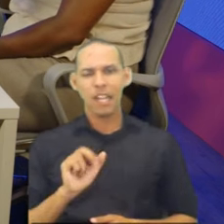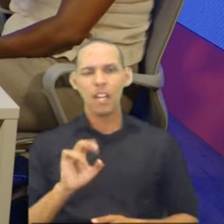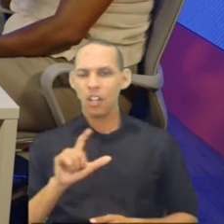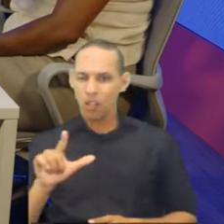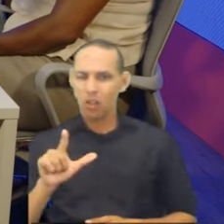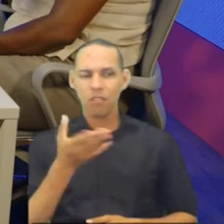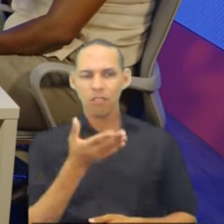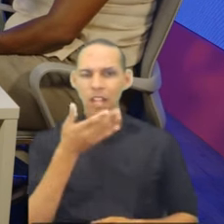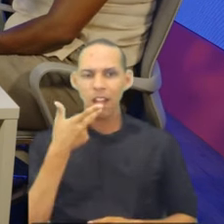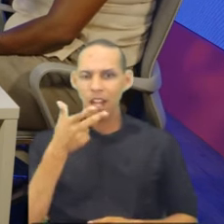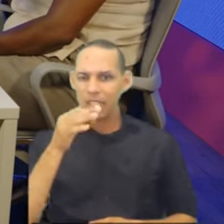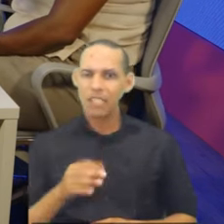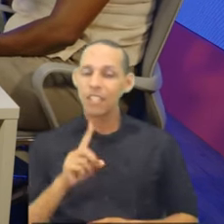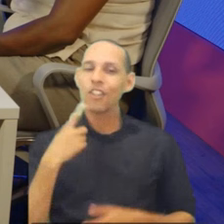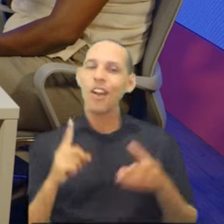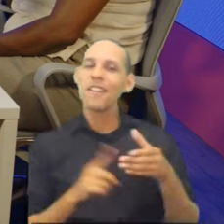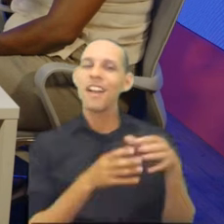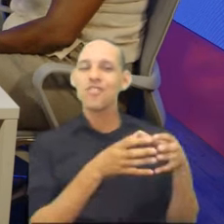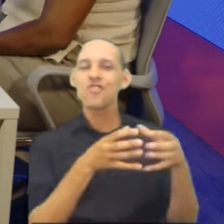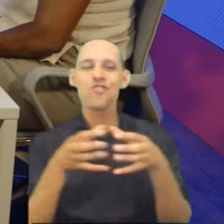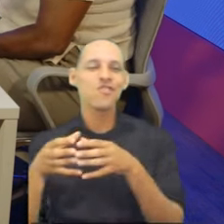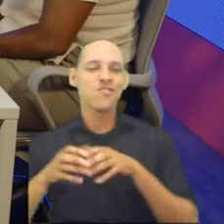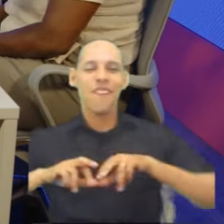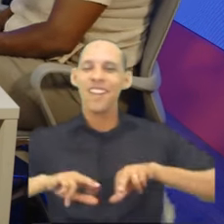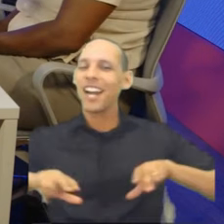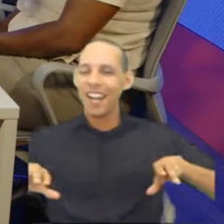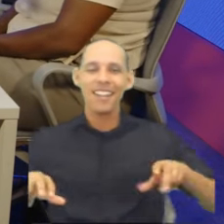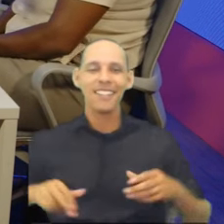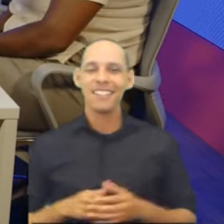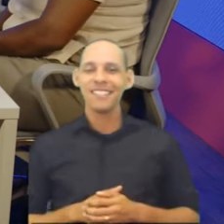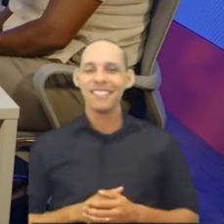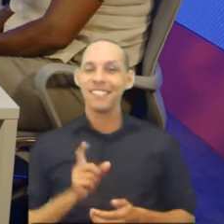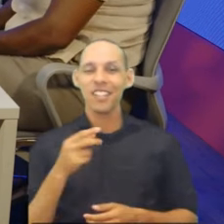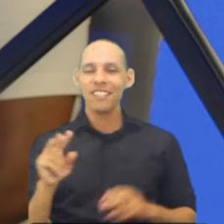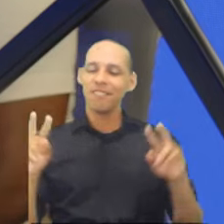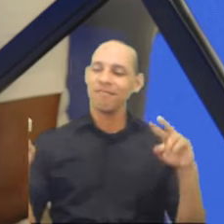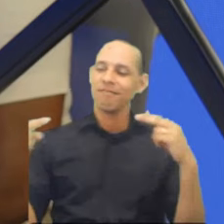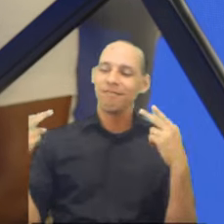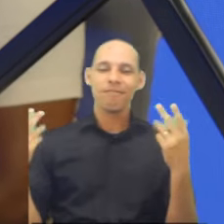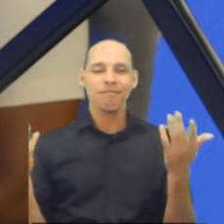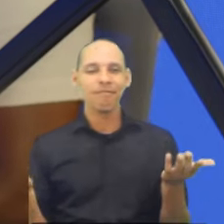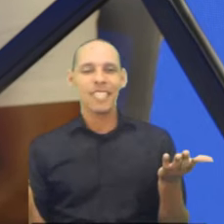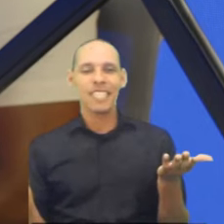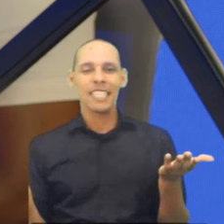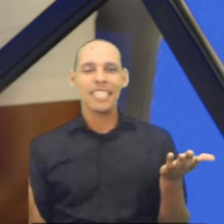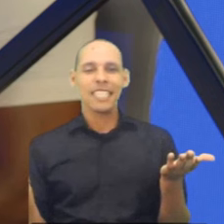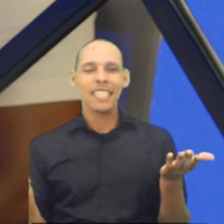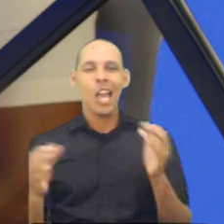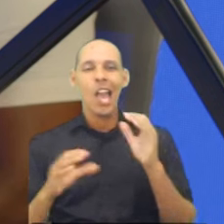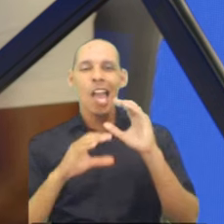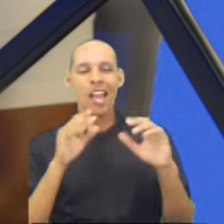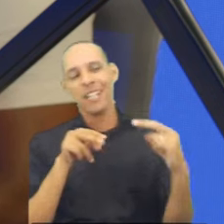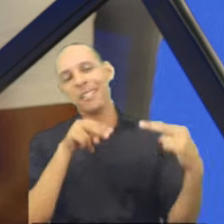Carol tem razão e eu vejo a gente tá em vários grupos né Nós estamos em vários grupos e a gente se olha assim fala né